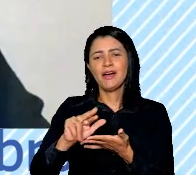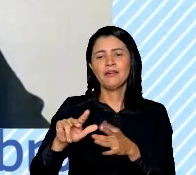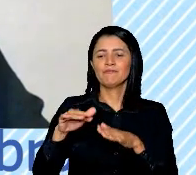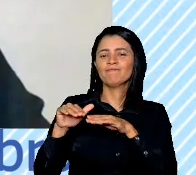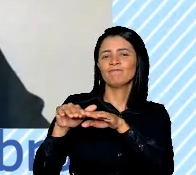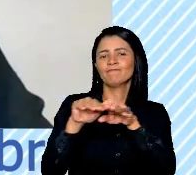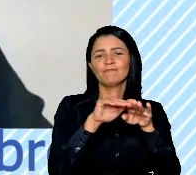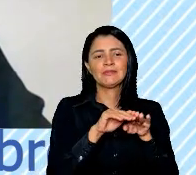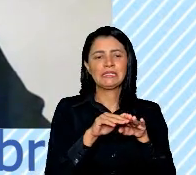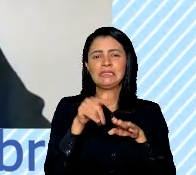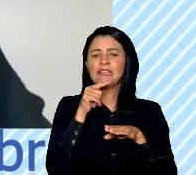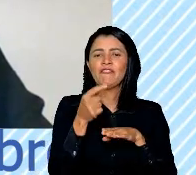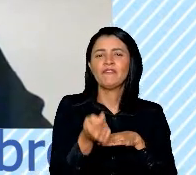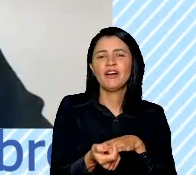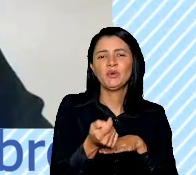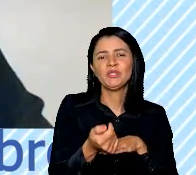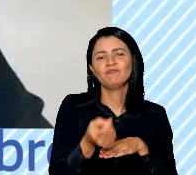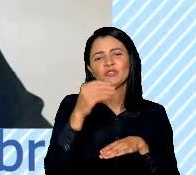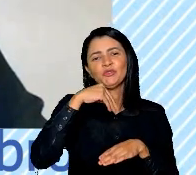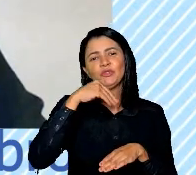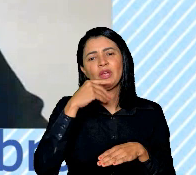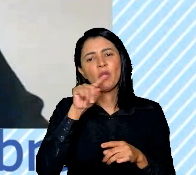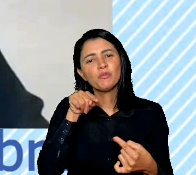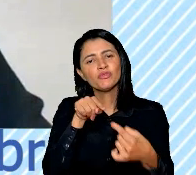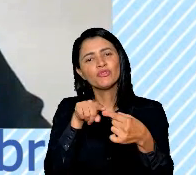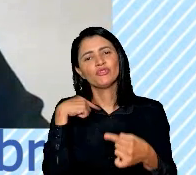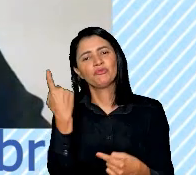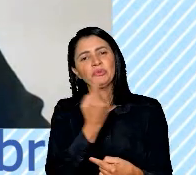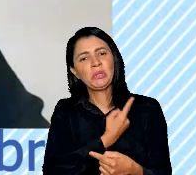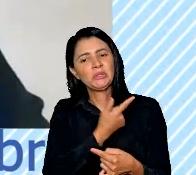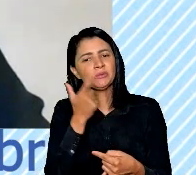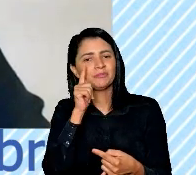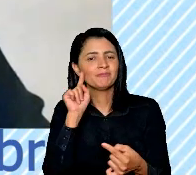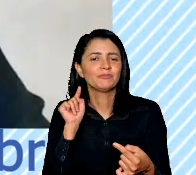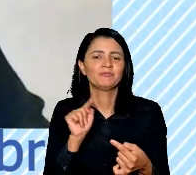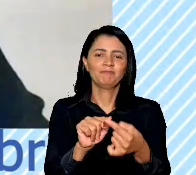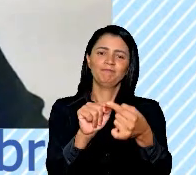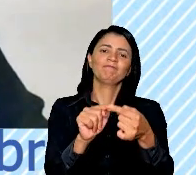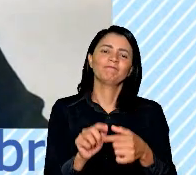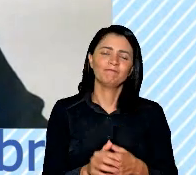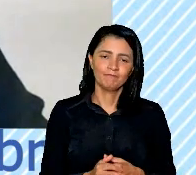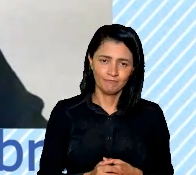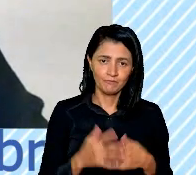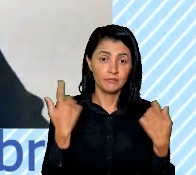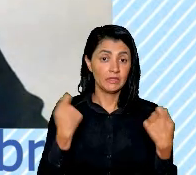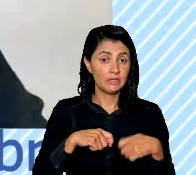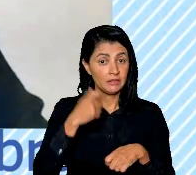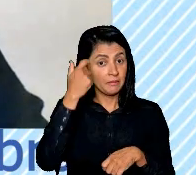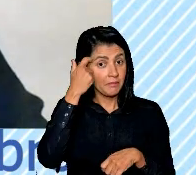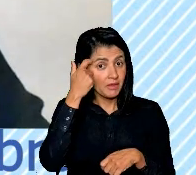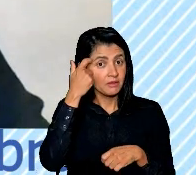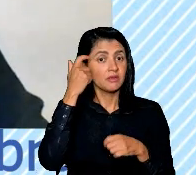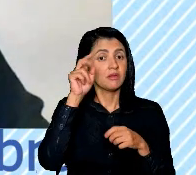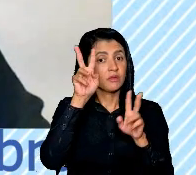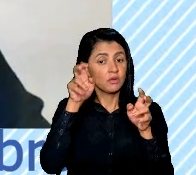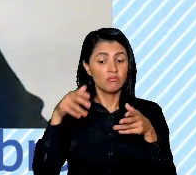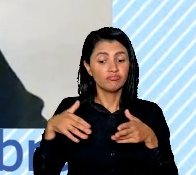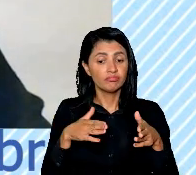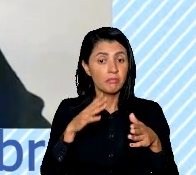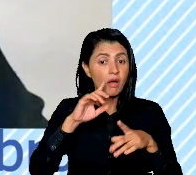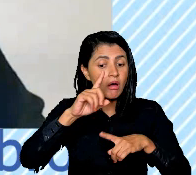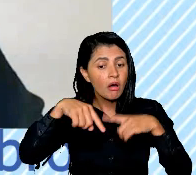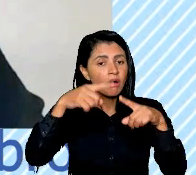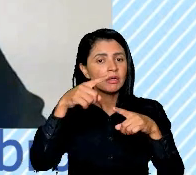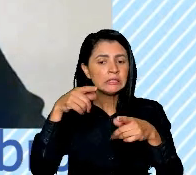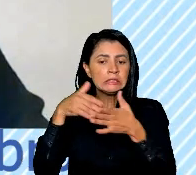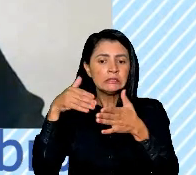igualdade, continua sendo um objetivo a ser alcançado. É necessário, então, refletir sobre caminhos para a superação desses